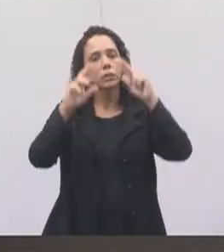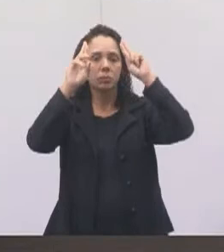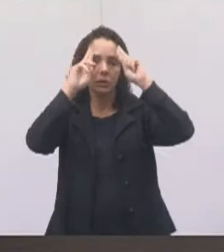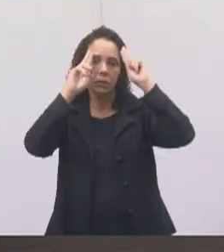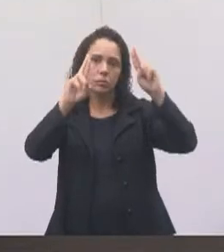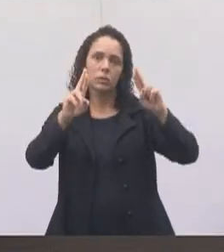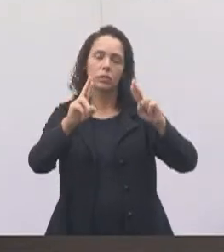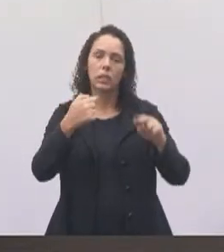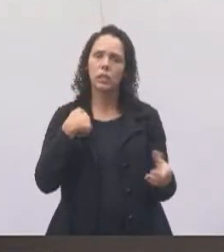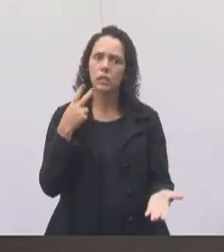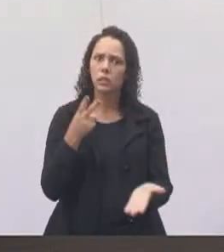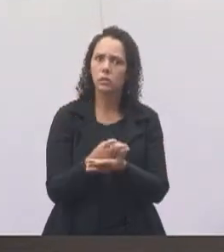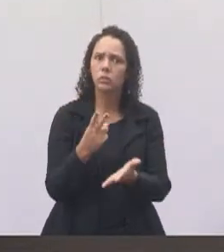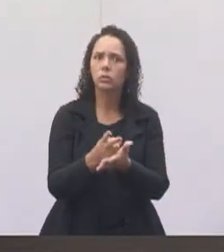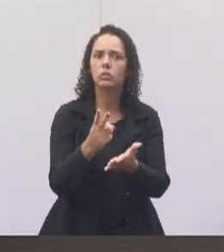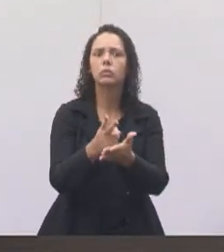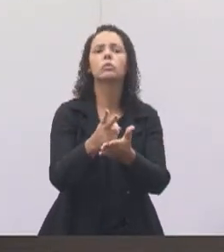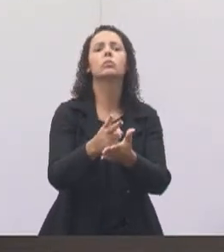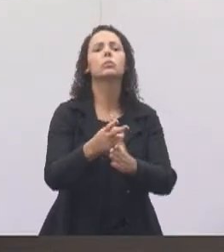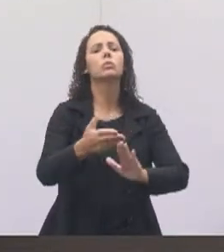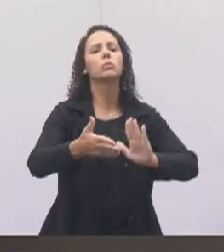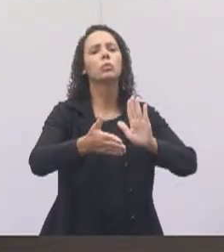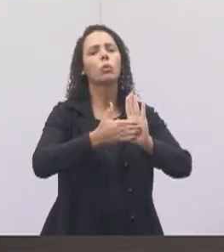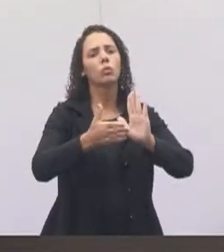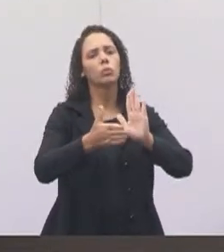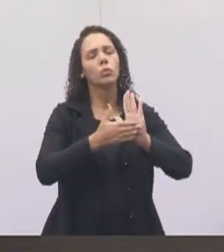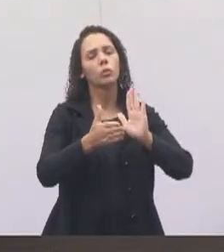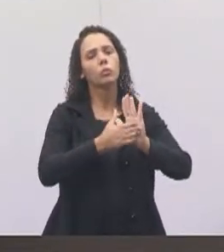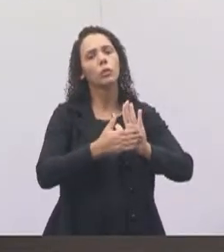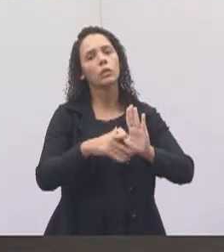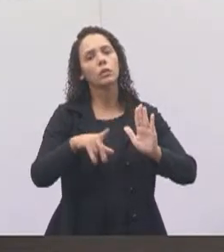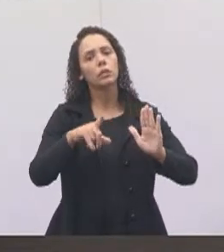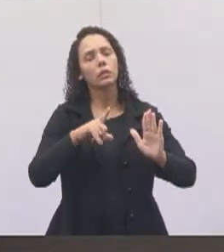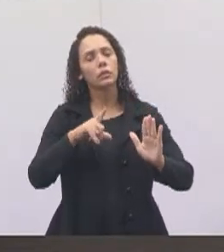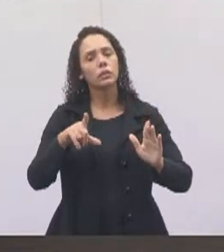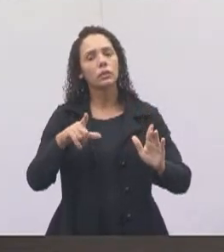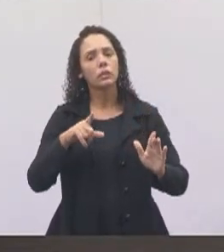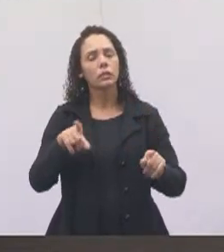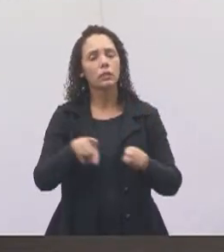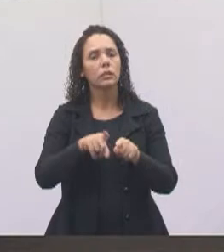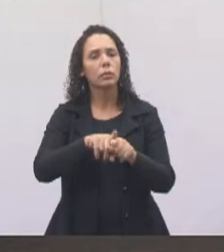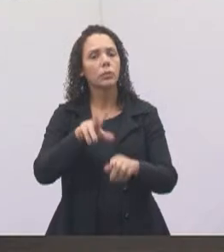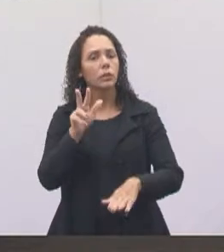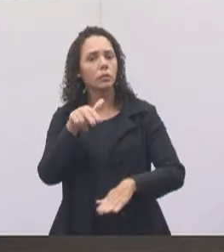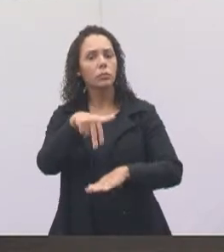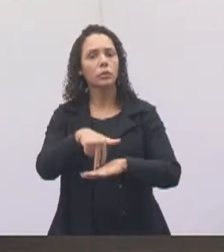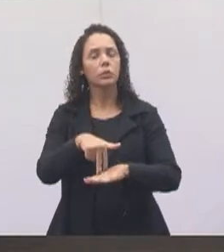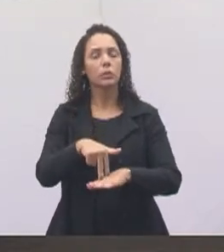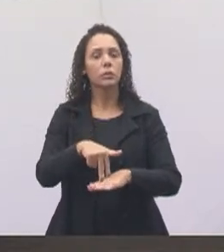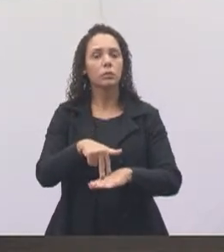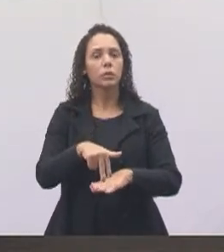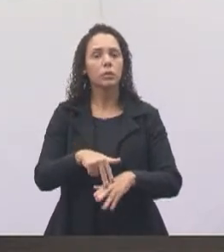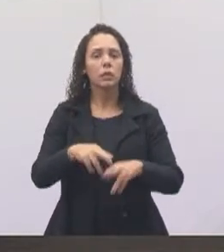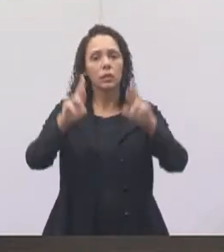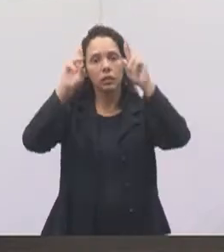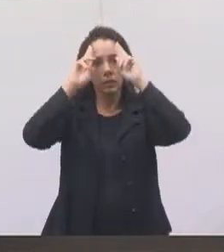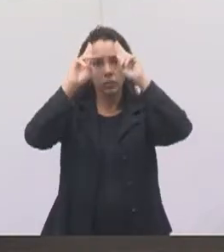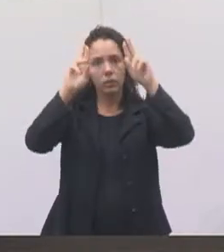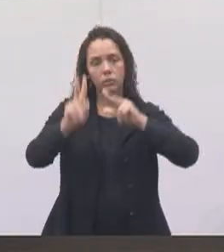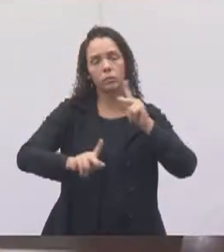nesta casa com todas as minhas proposituras e também com os meus posicionamentos. Respeitando sempre a população de